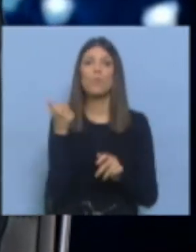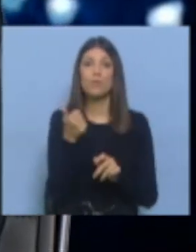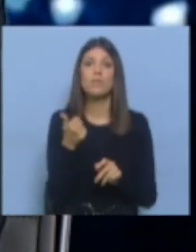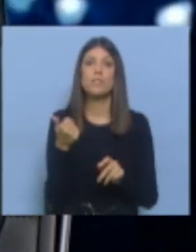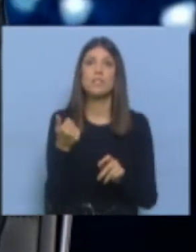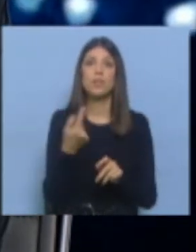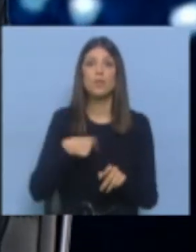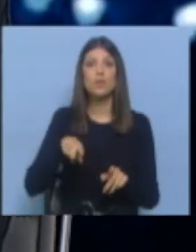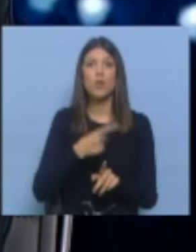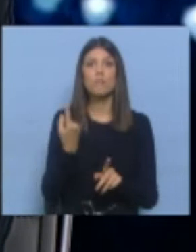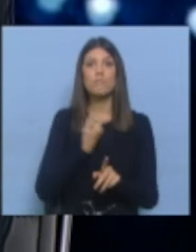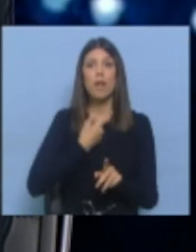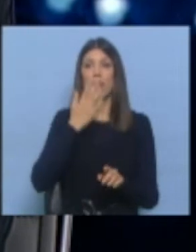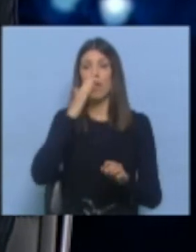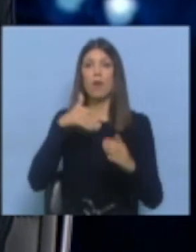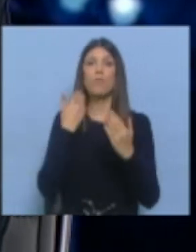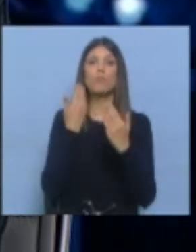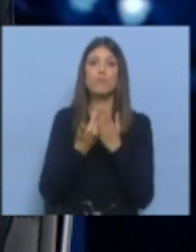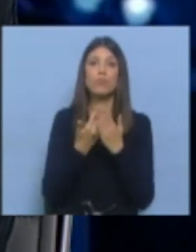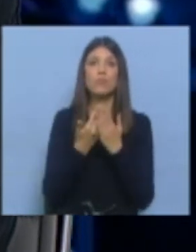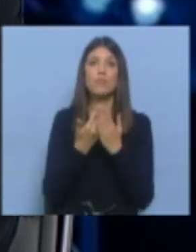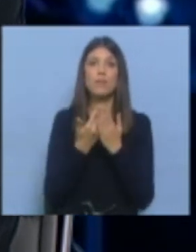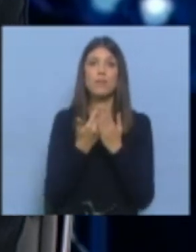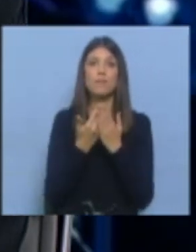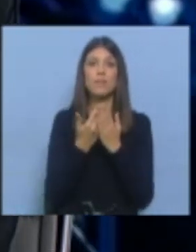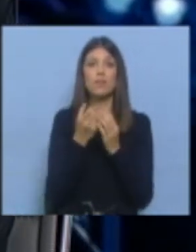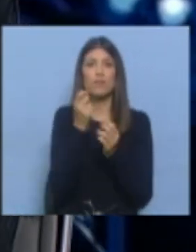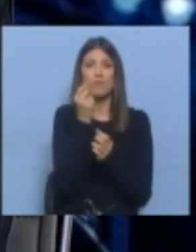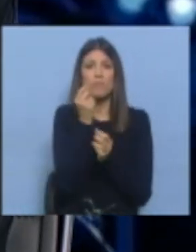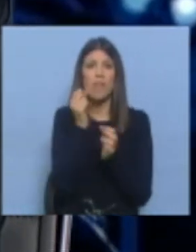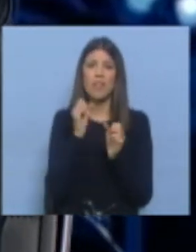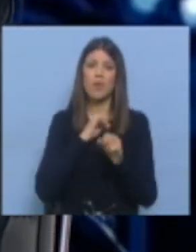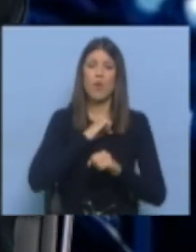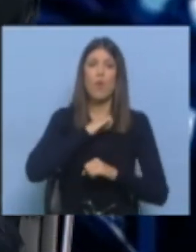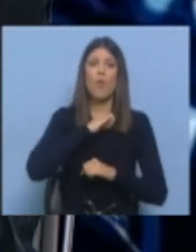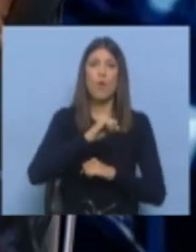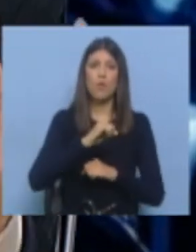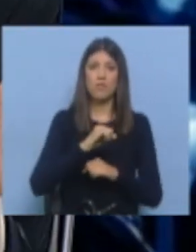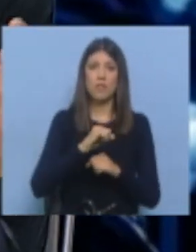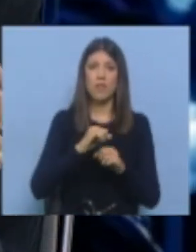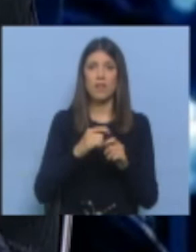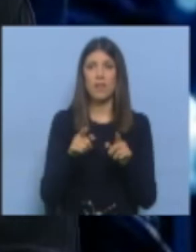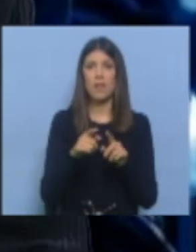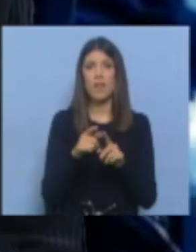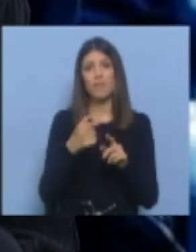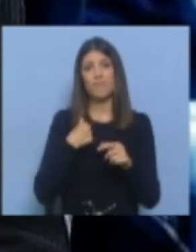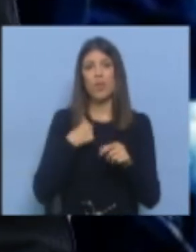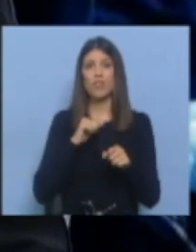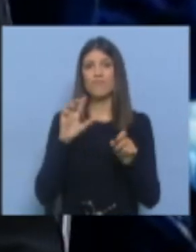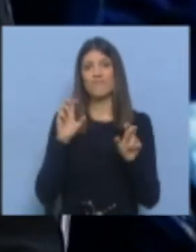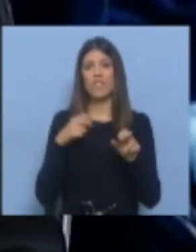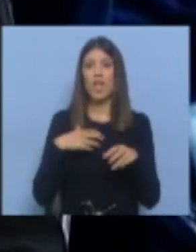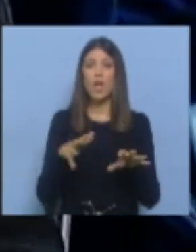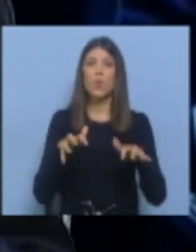que há comportamentos que vão um bocadinho contra esta espécie de vírus do egoísmo que também nos assalta, não é? E